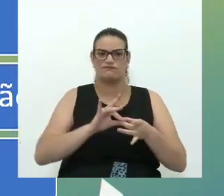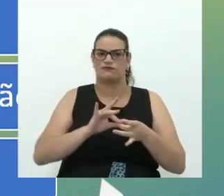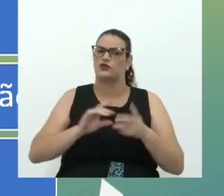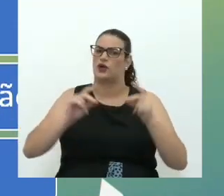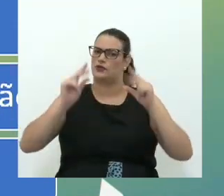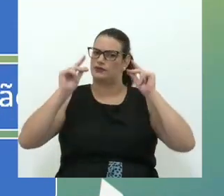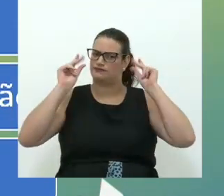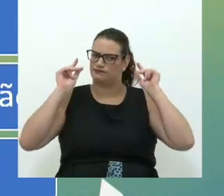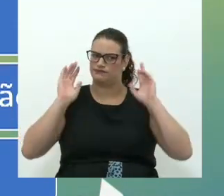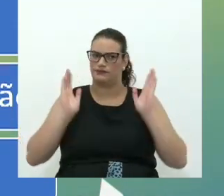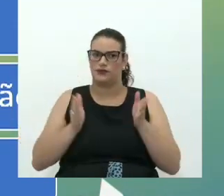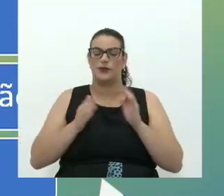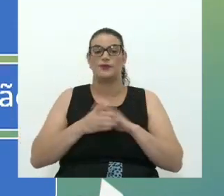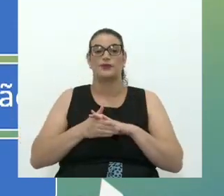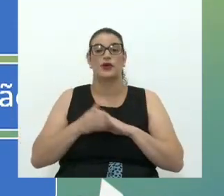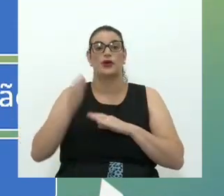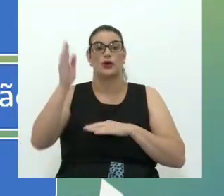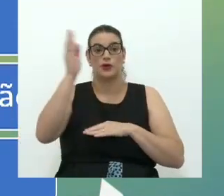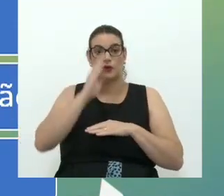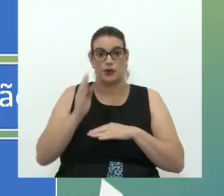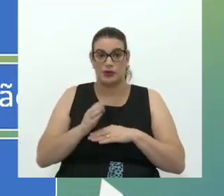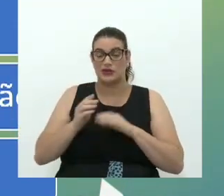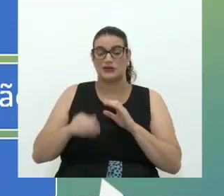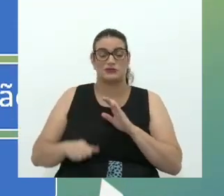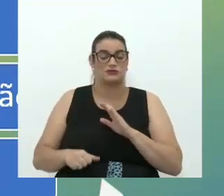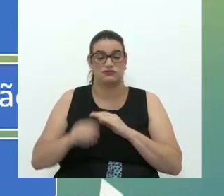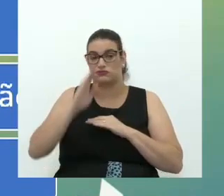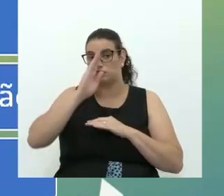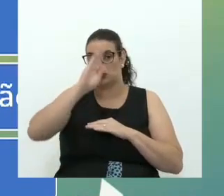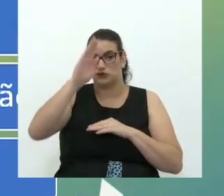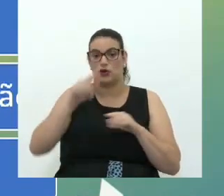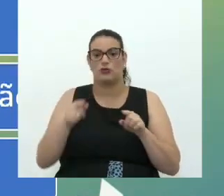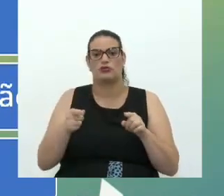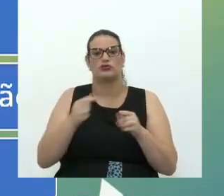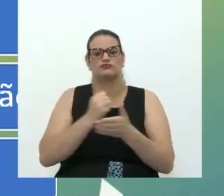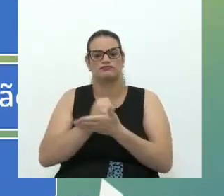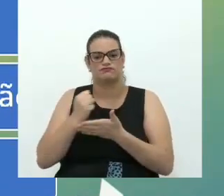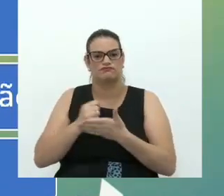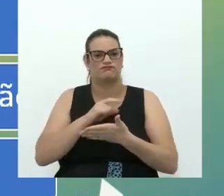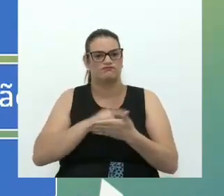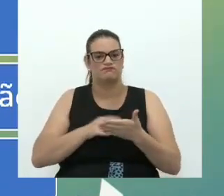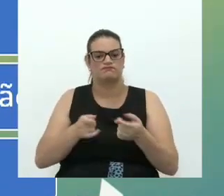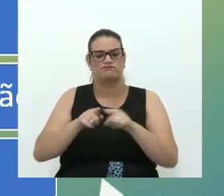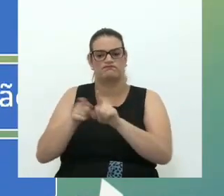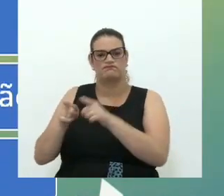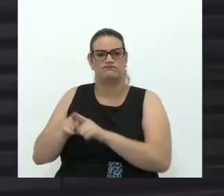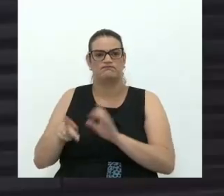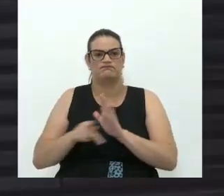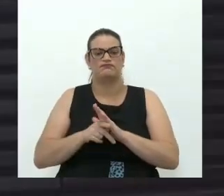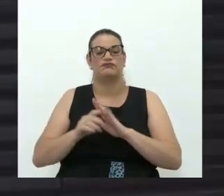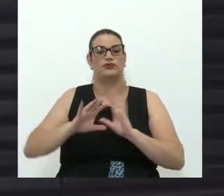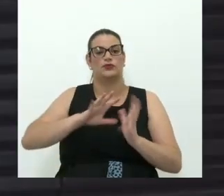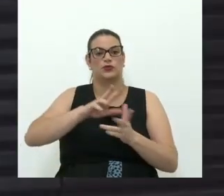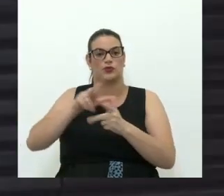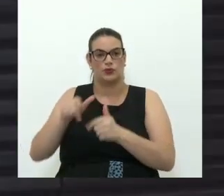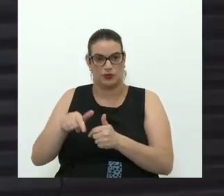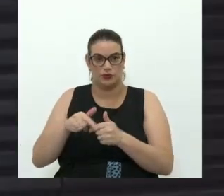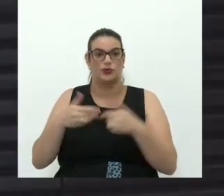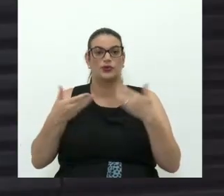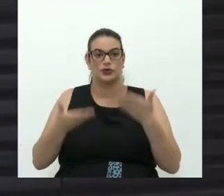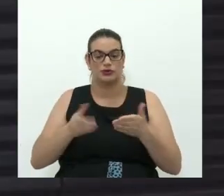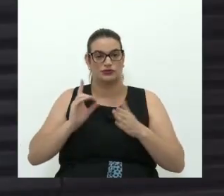hoje o Brasil é um dos maiores signatários de tratados internacionais de direitos humanos do mundo e nesse